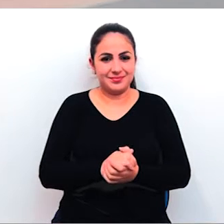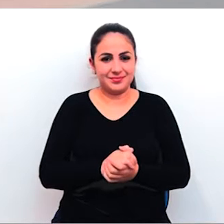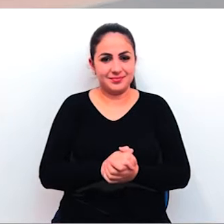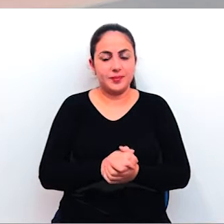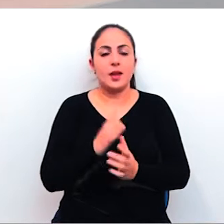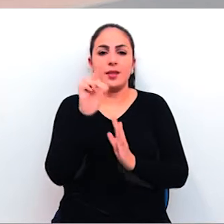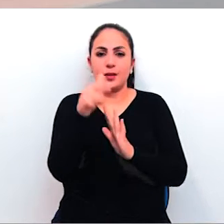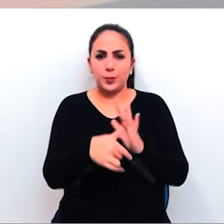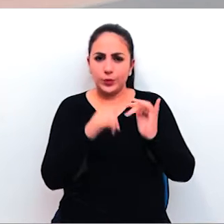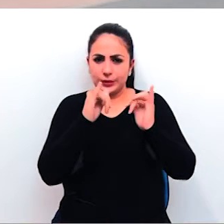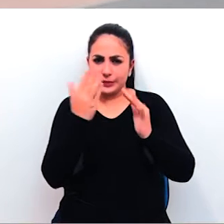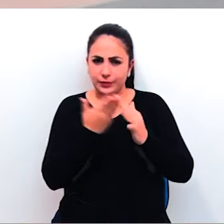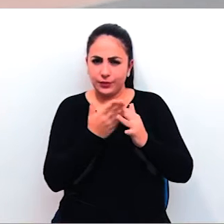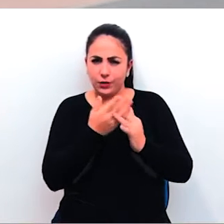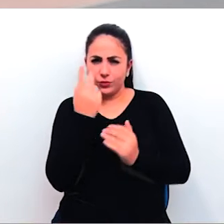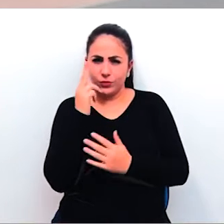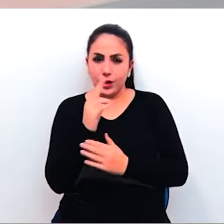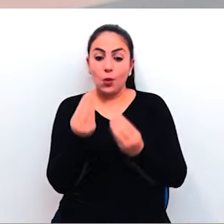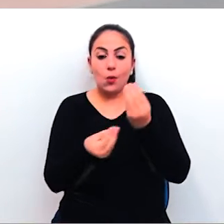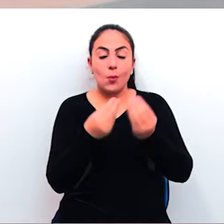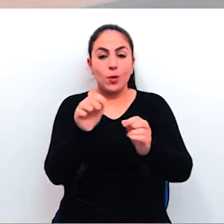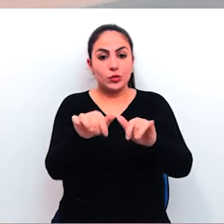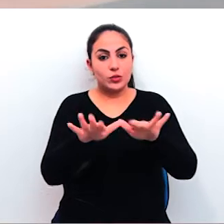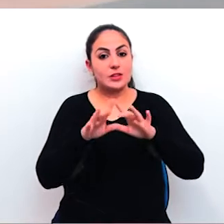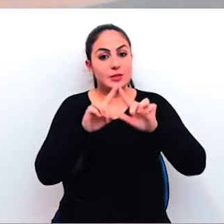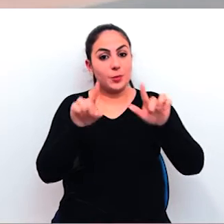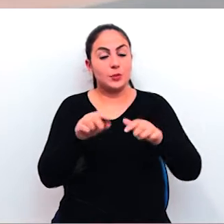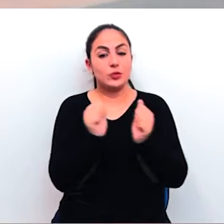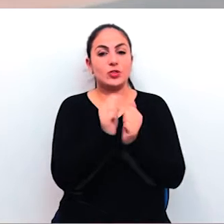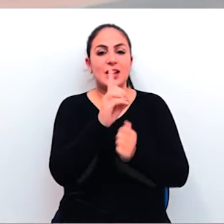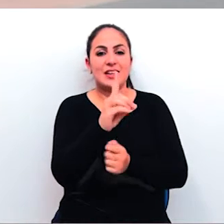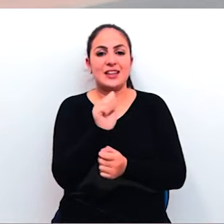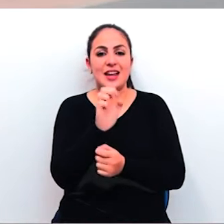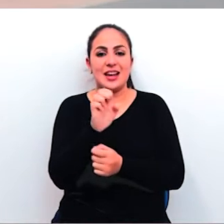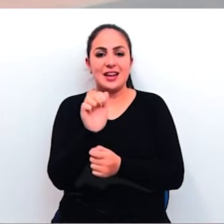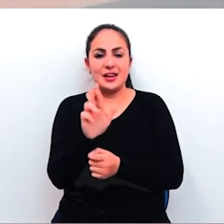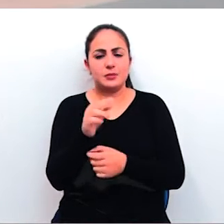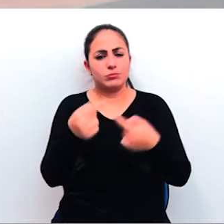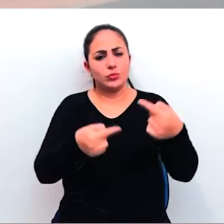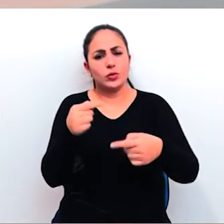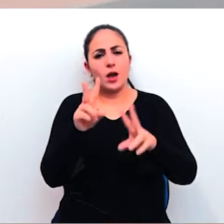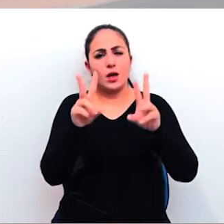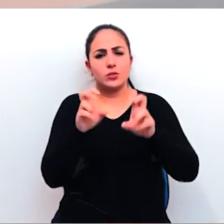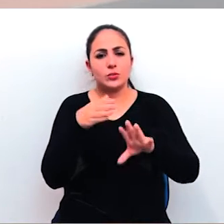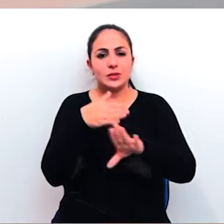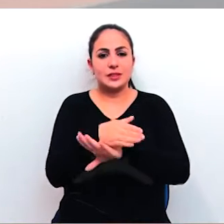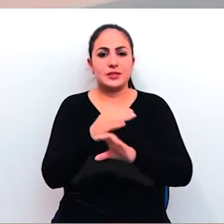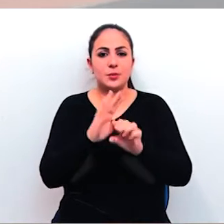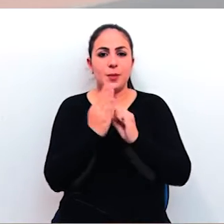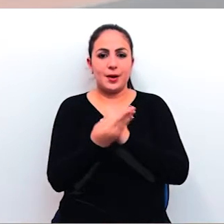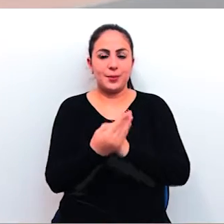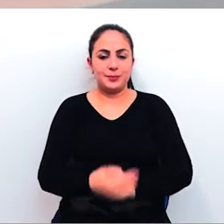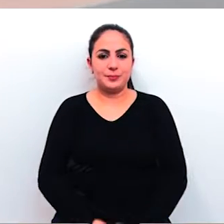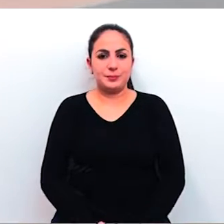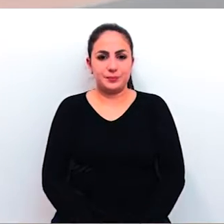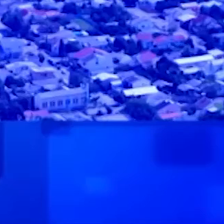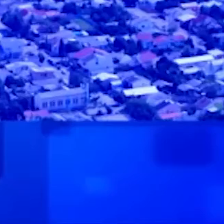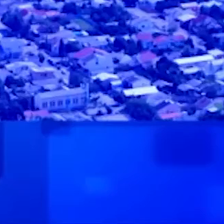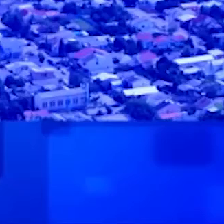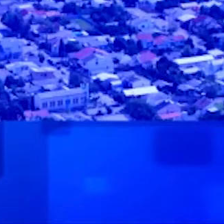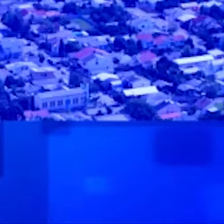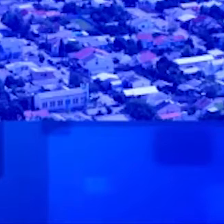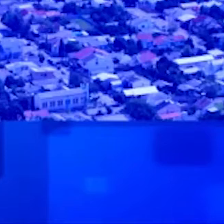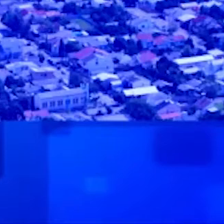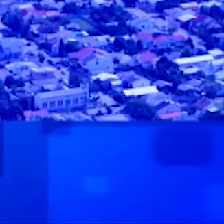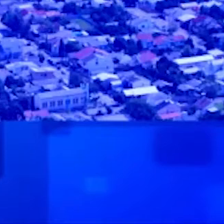né e depois do intervalo você vai ver como foi a audiência pública como da e se discutiu do acesso aos raios